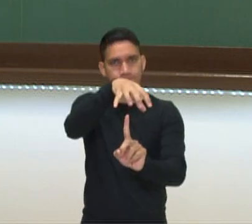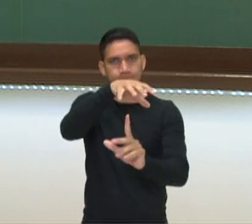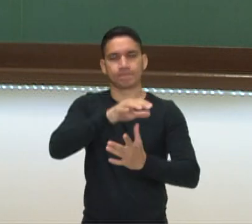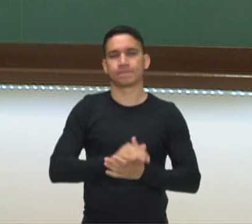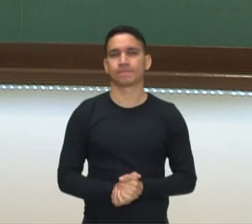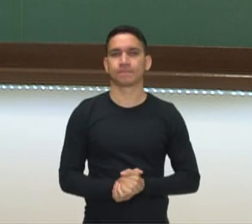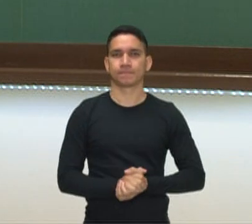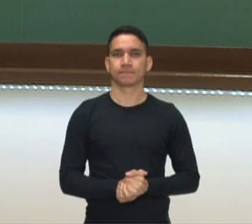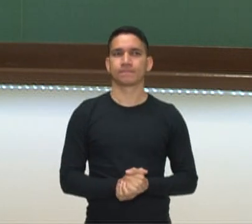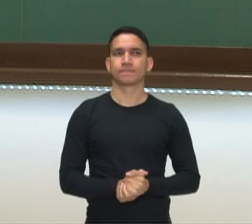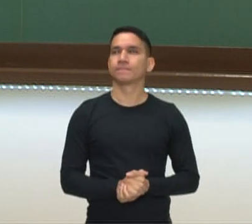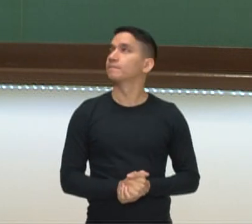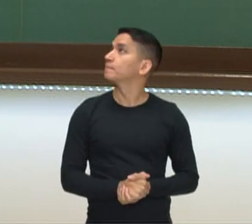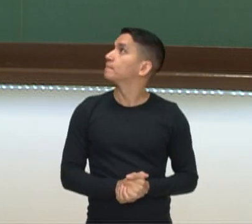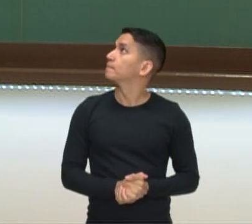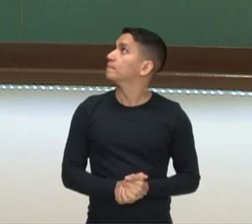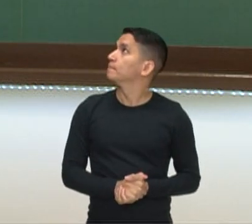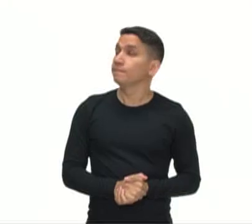rei.